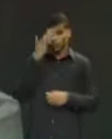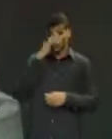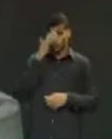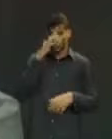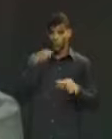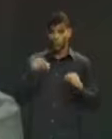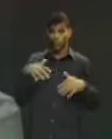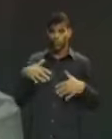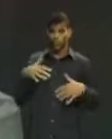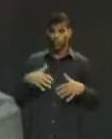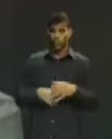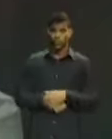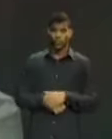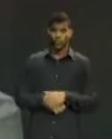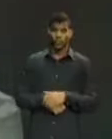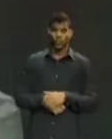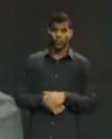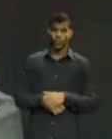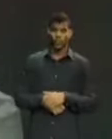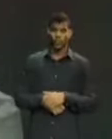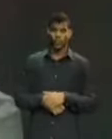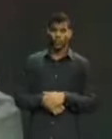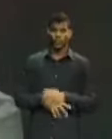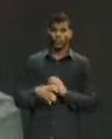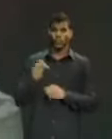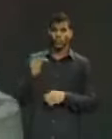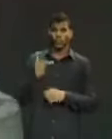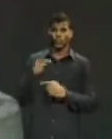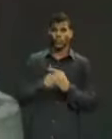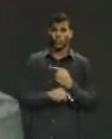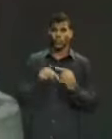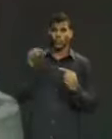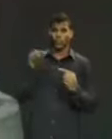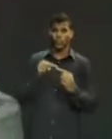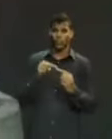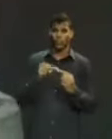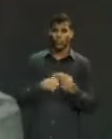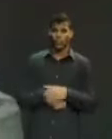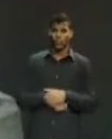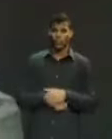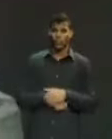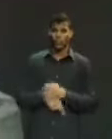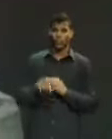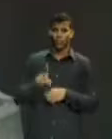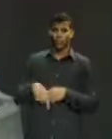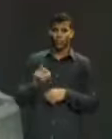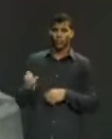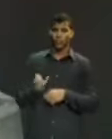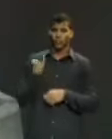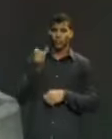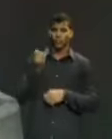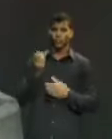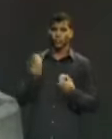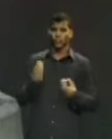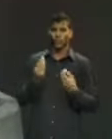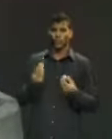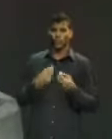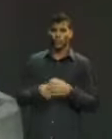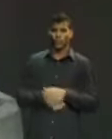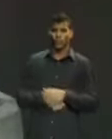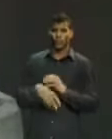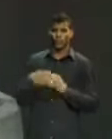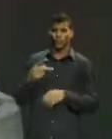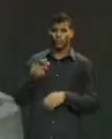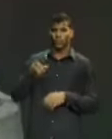Porque entender, aí vem o segundo objetivo, é fundamental para prevenir. Porque a